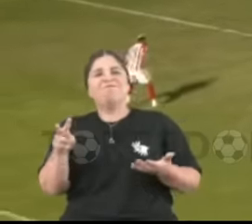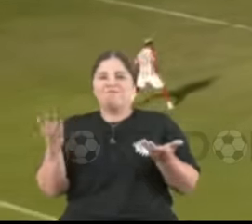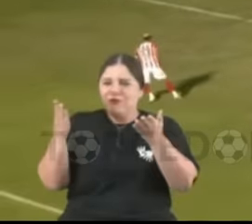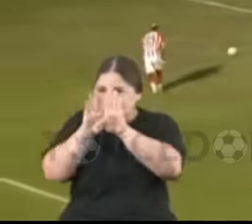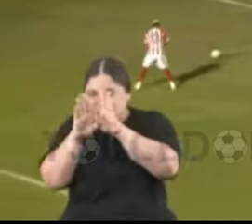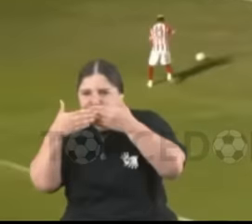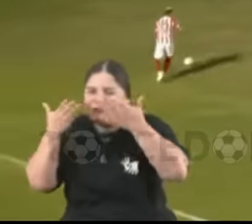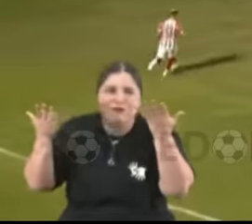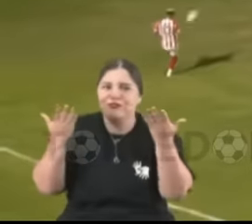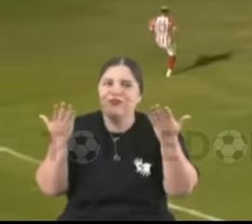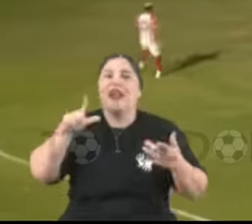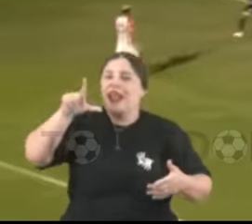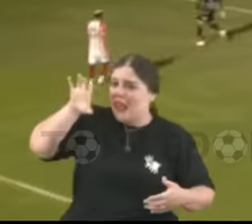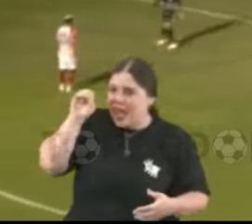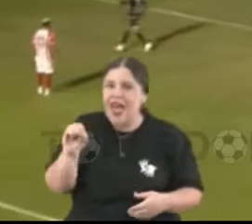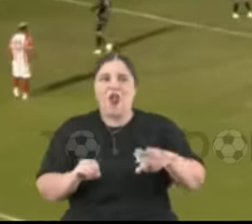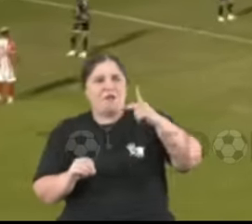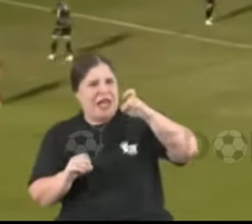Léo Pereira briga, fica com a sobra,